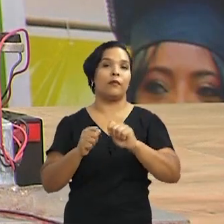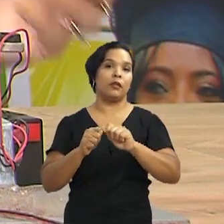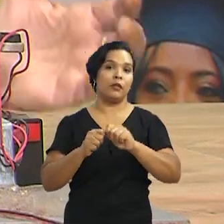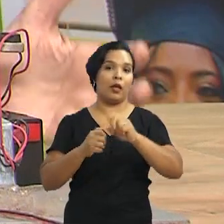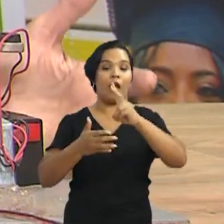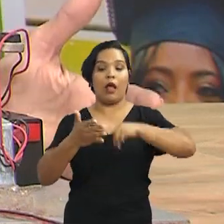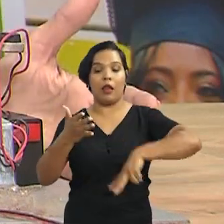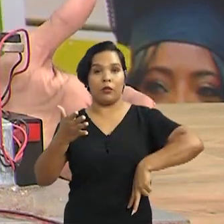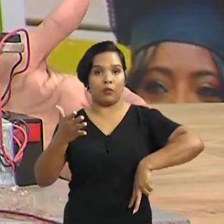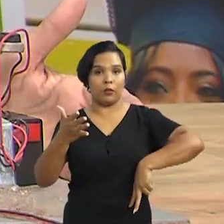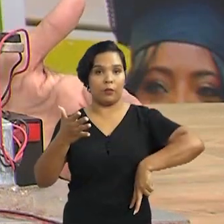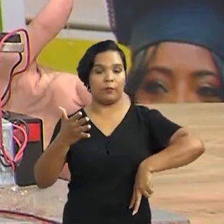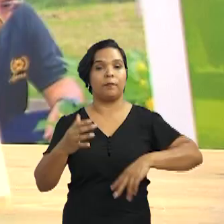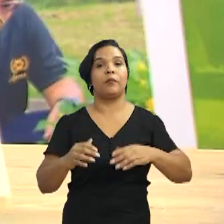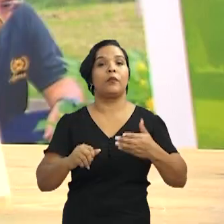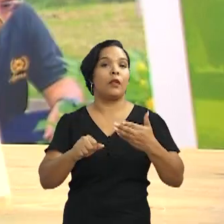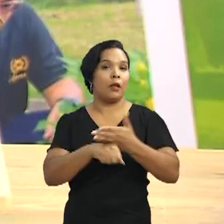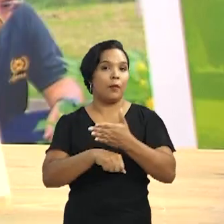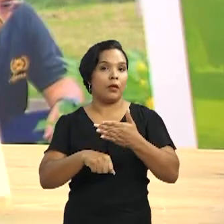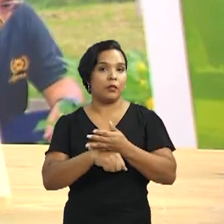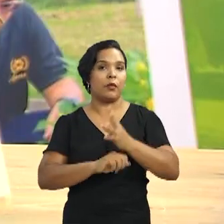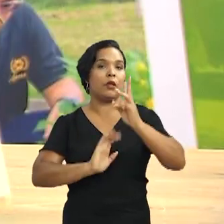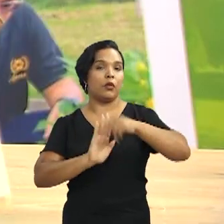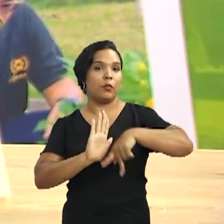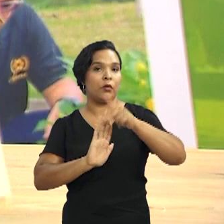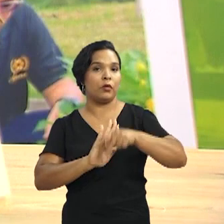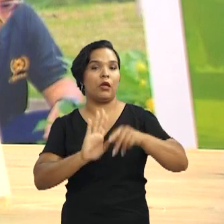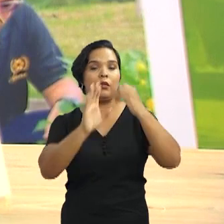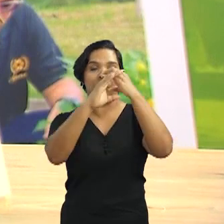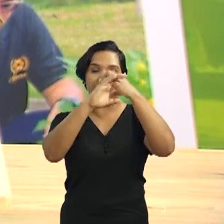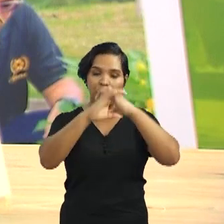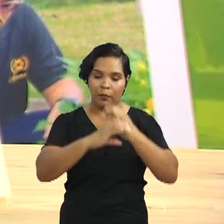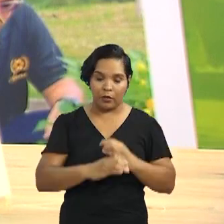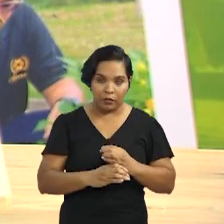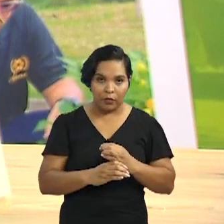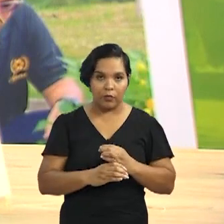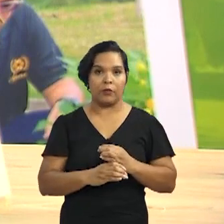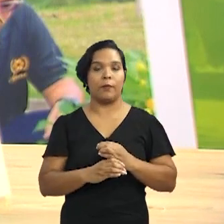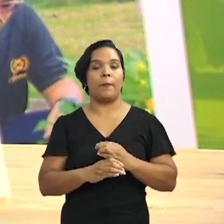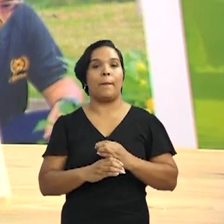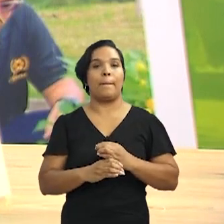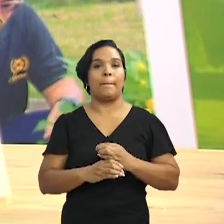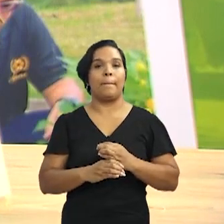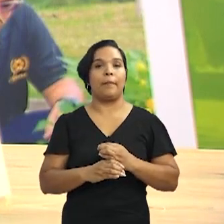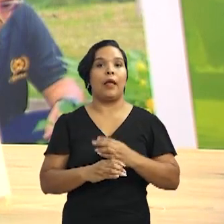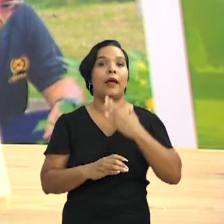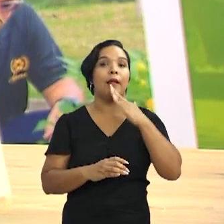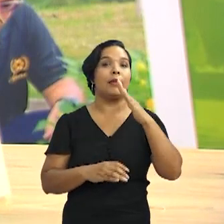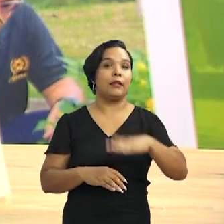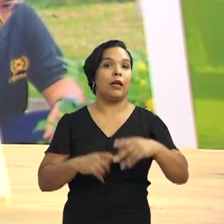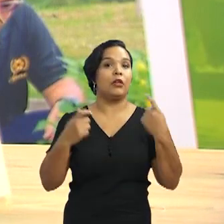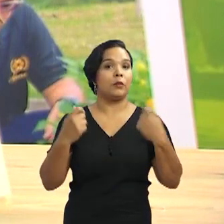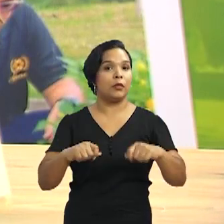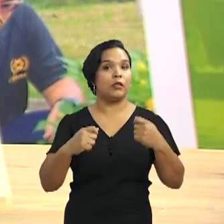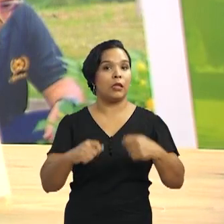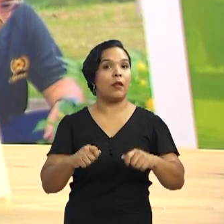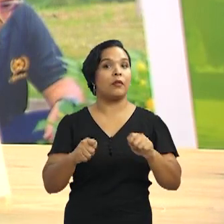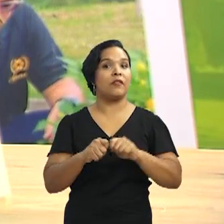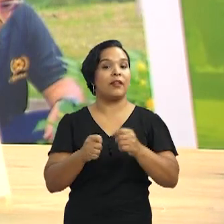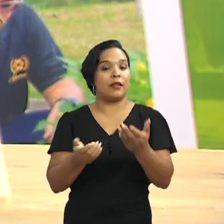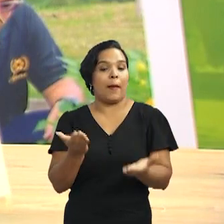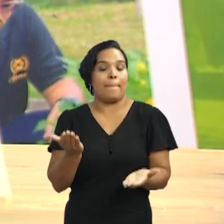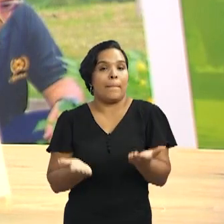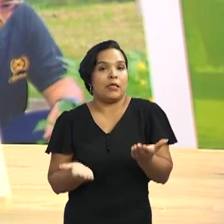fazer a leitura da pesagem. Eu participei de um projeto no laboratório, aí